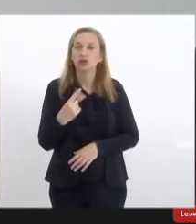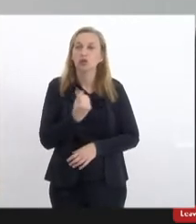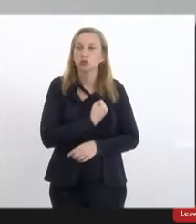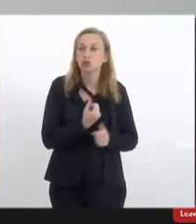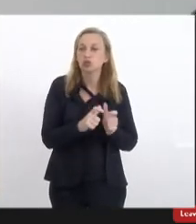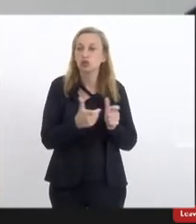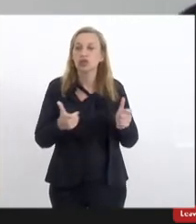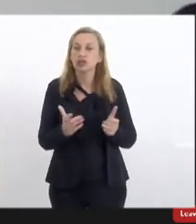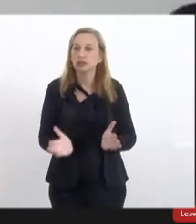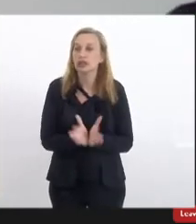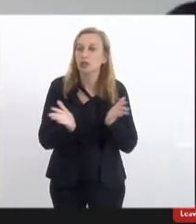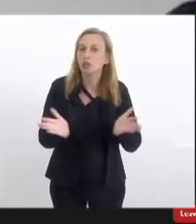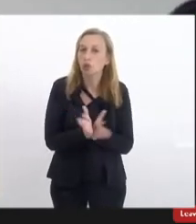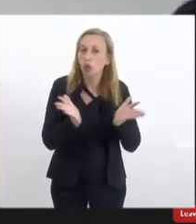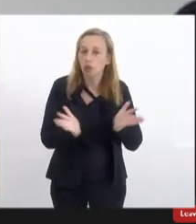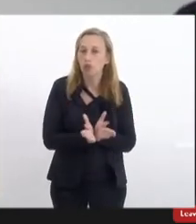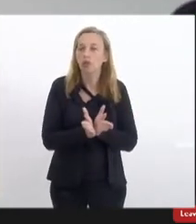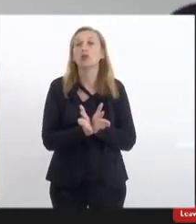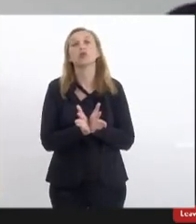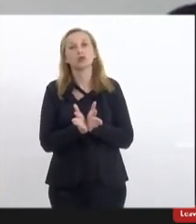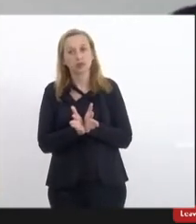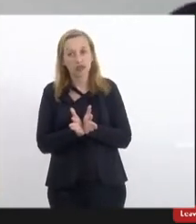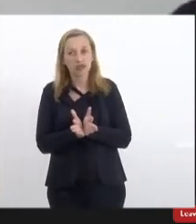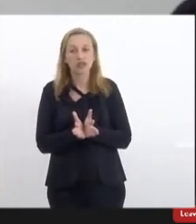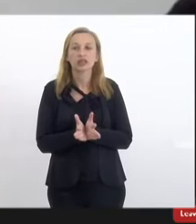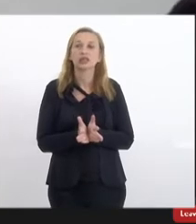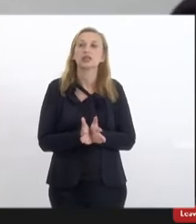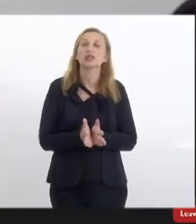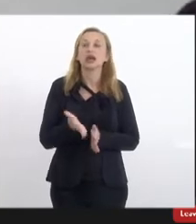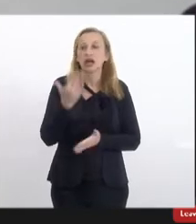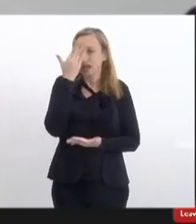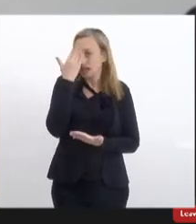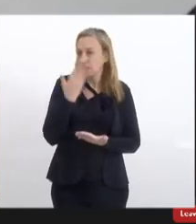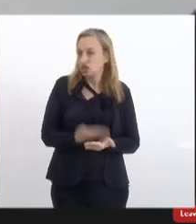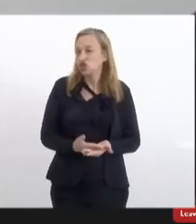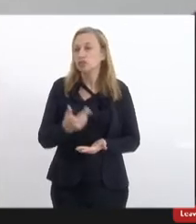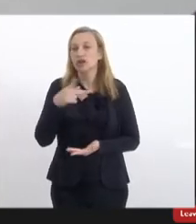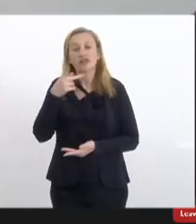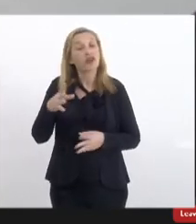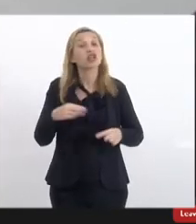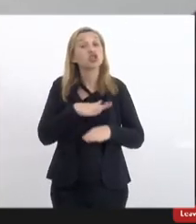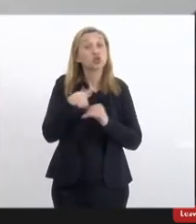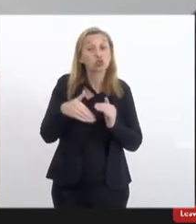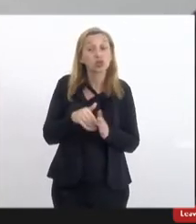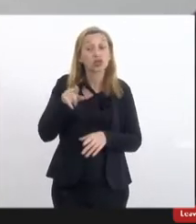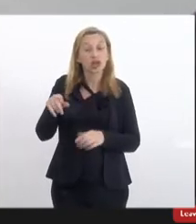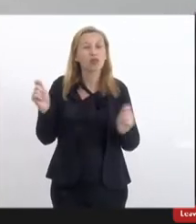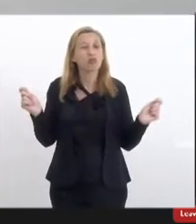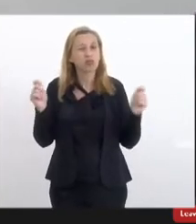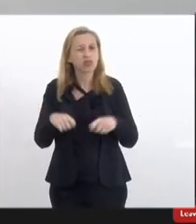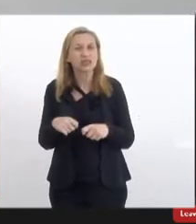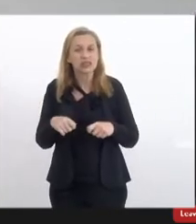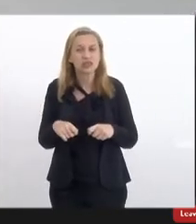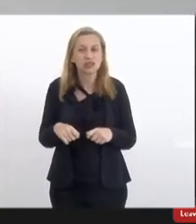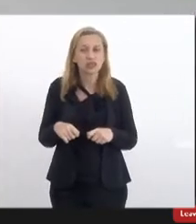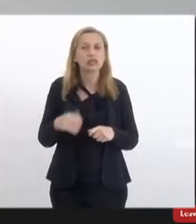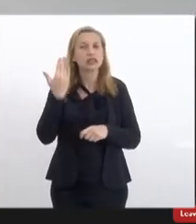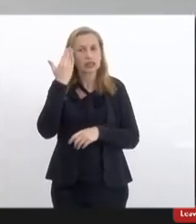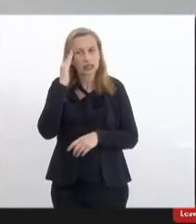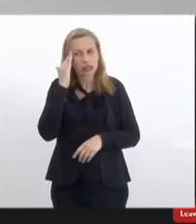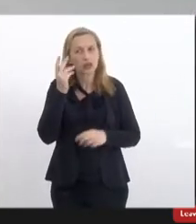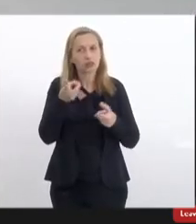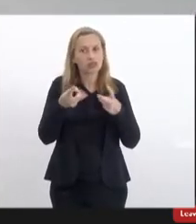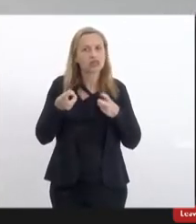agravamento da pobreza, o aumento das vulnerabilidades sociais. Acredito que, pela fala de todos aqui, é possível compreender